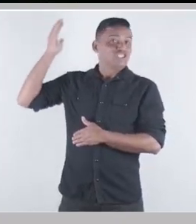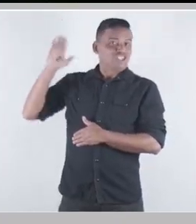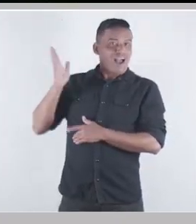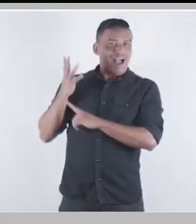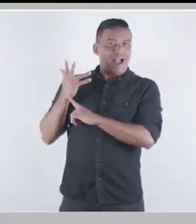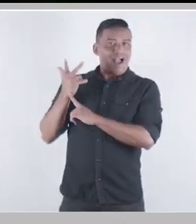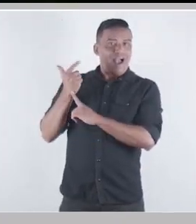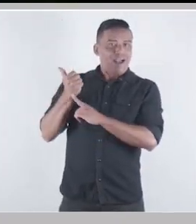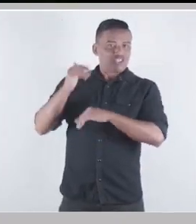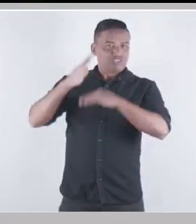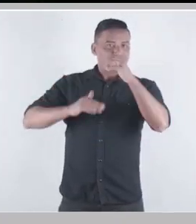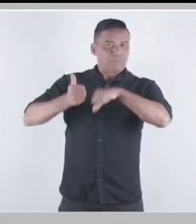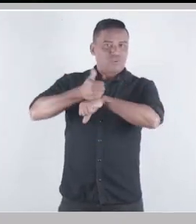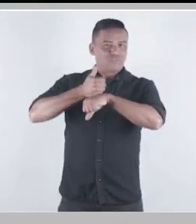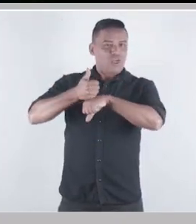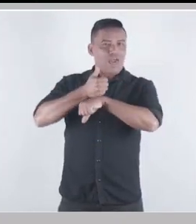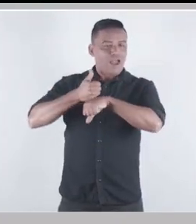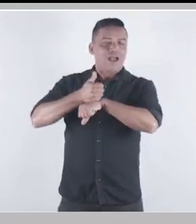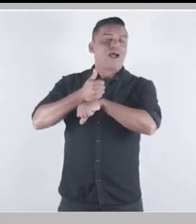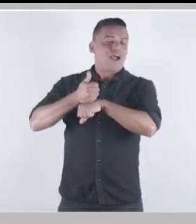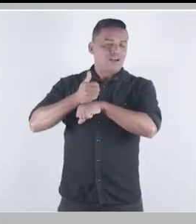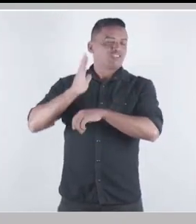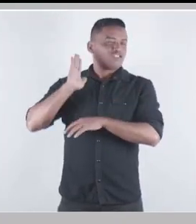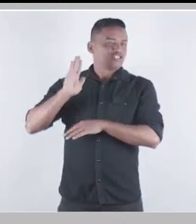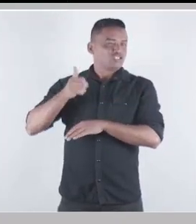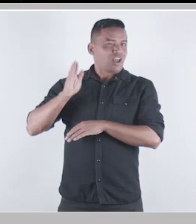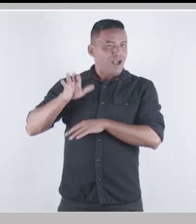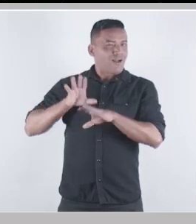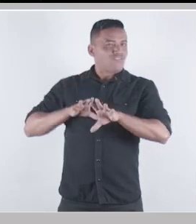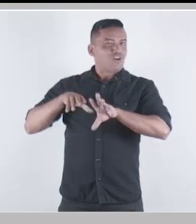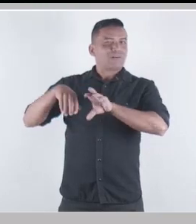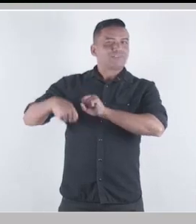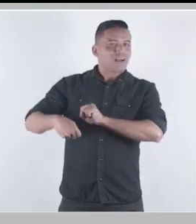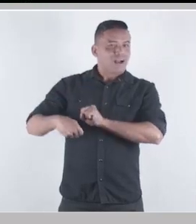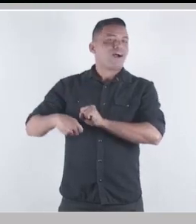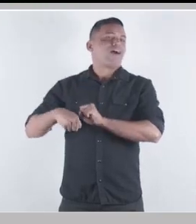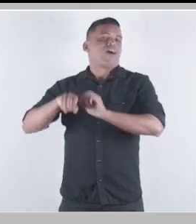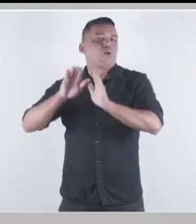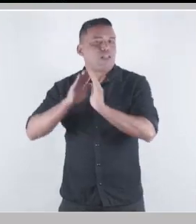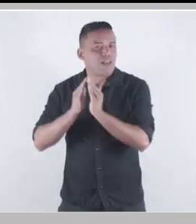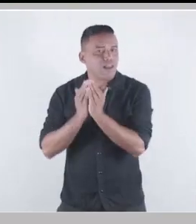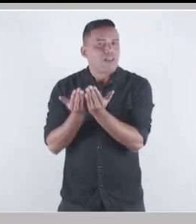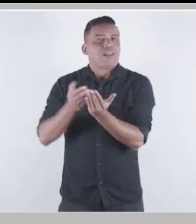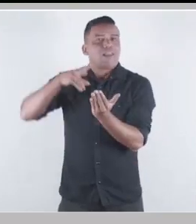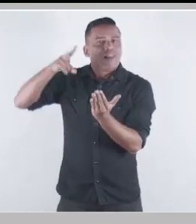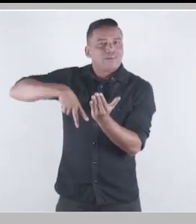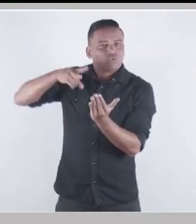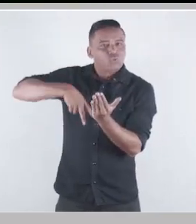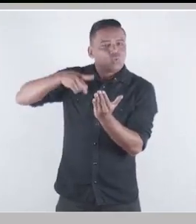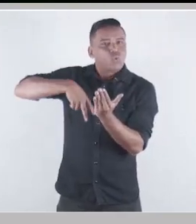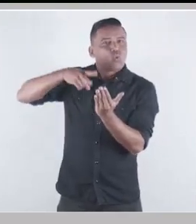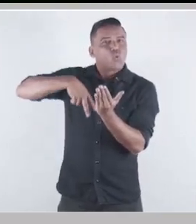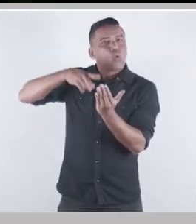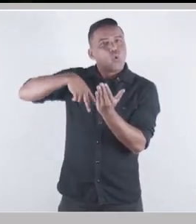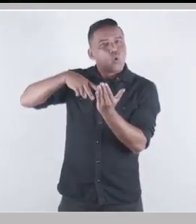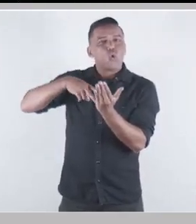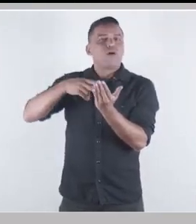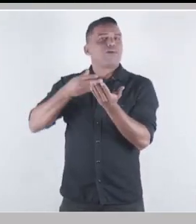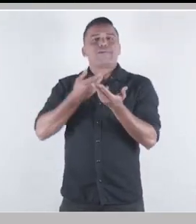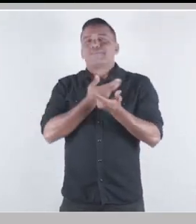já uma bagagem, né, mais robusta de leitura, de colecionismo, né, dos livros